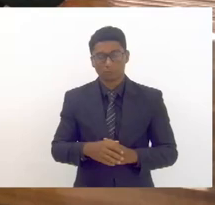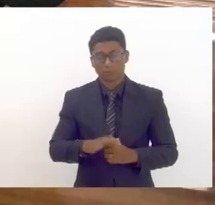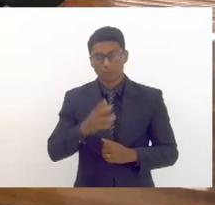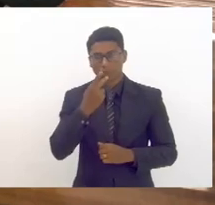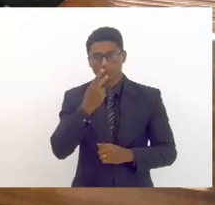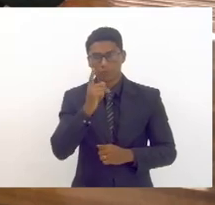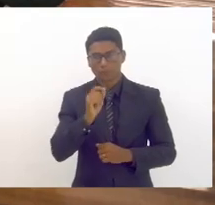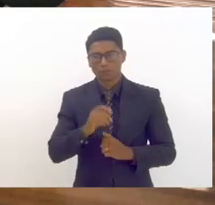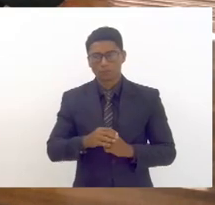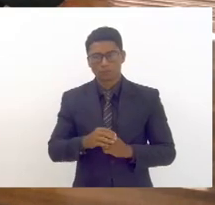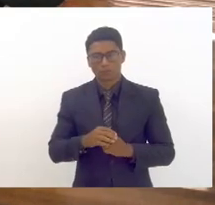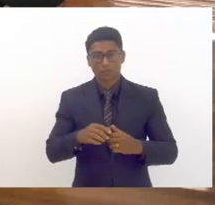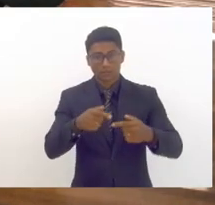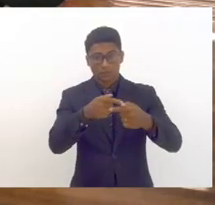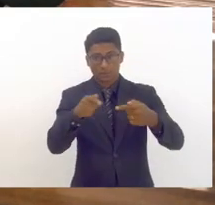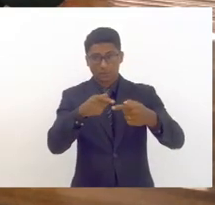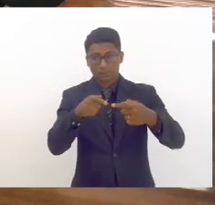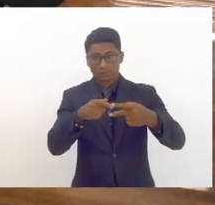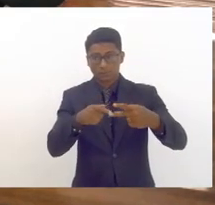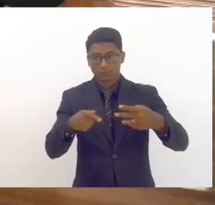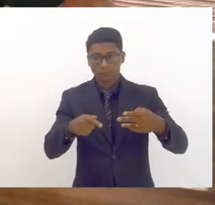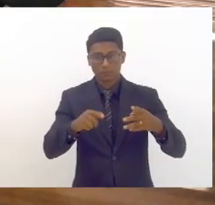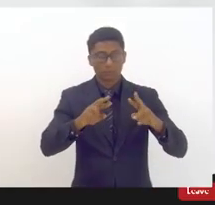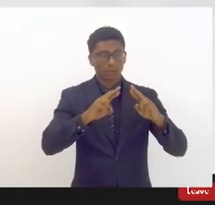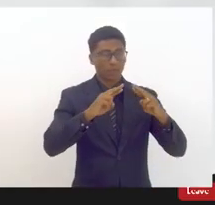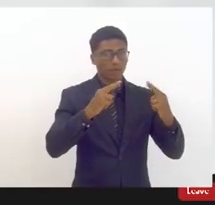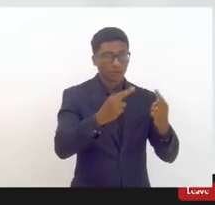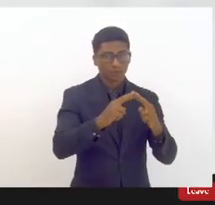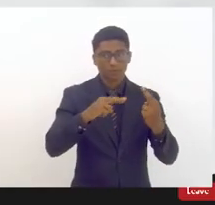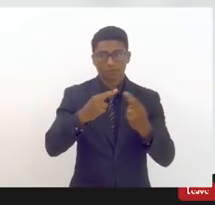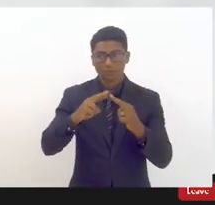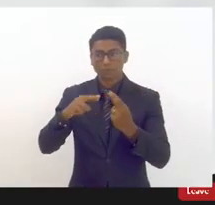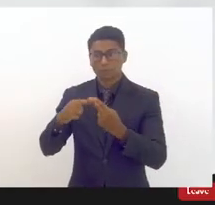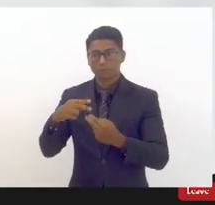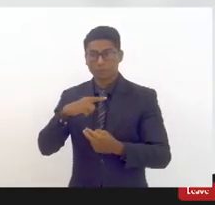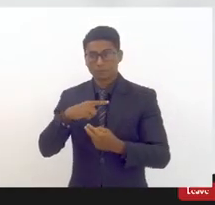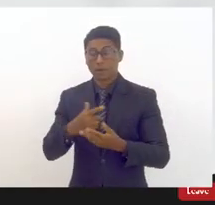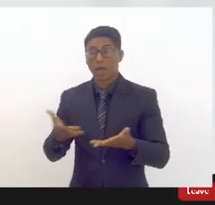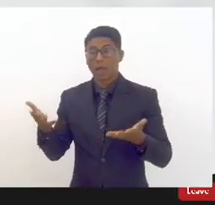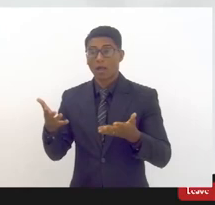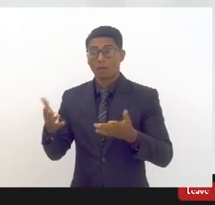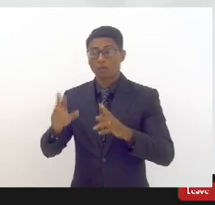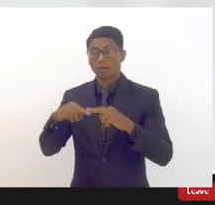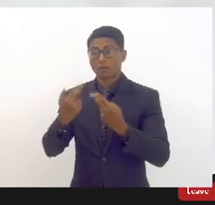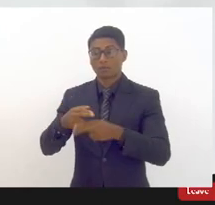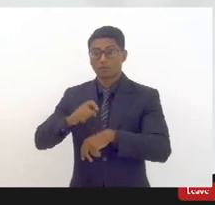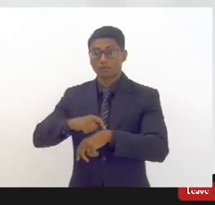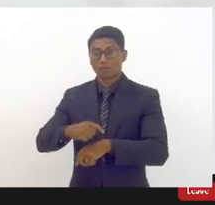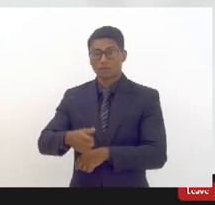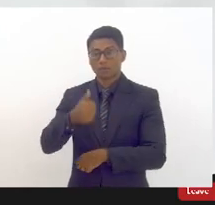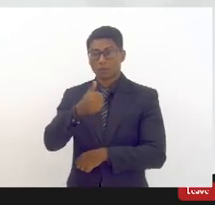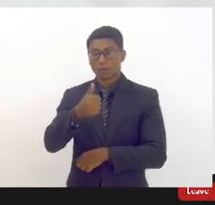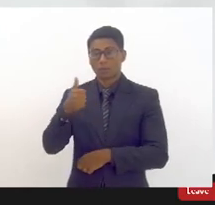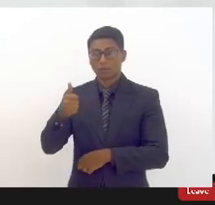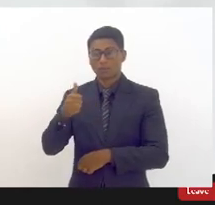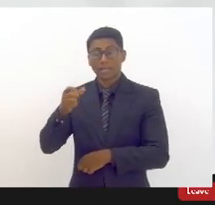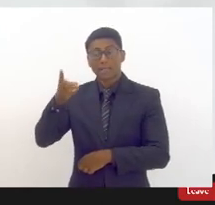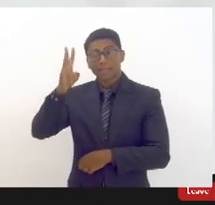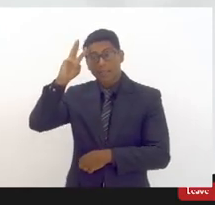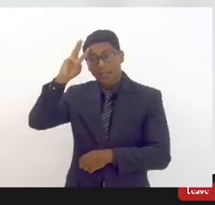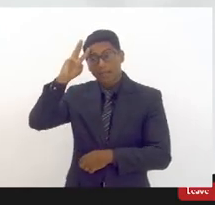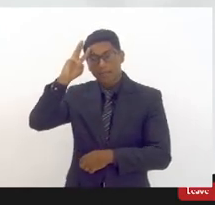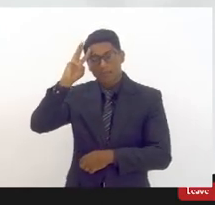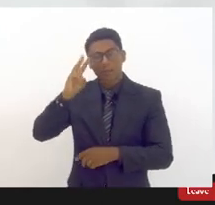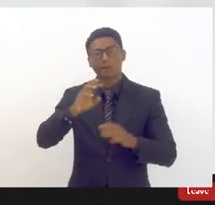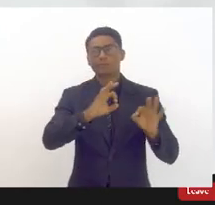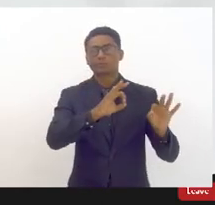gente tem reuniões semanais de implementação do Cybercast, inclusive está começando exatamente agora, às 11 horas, toda terça-feira. Eu